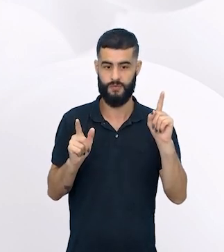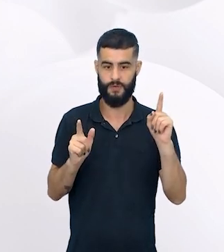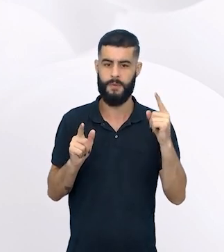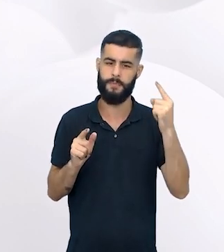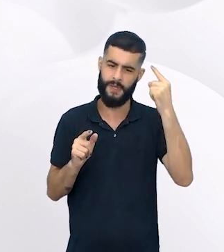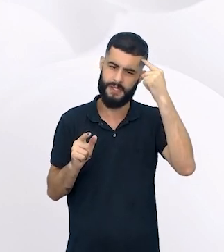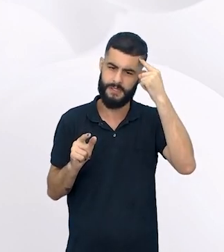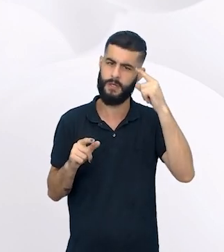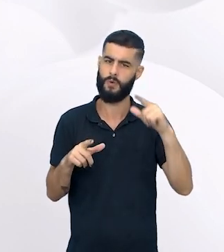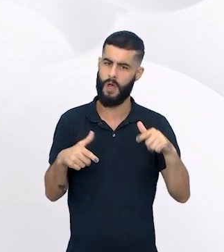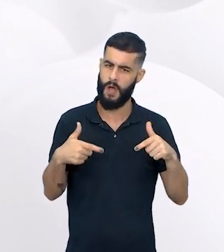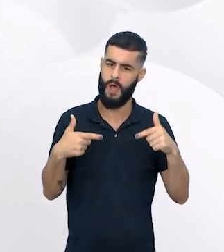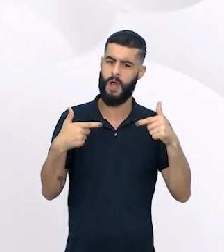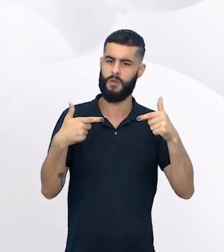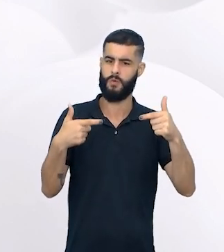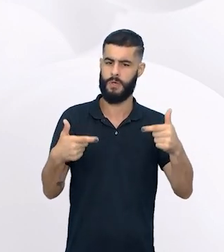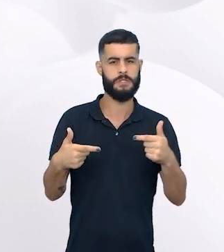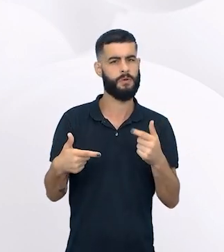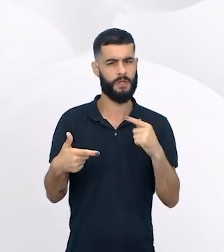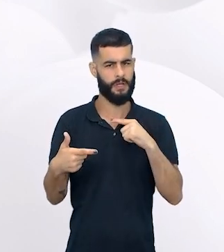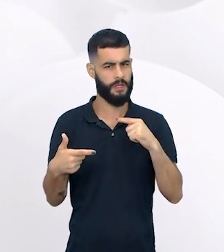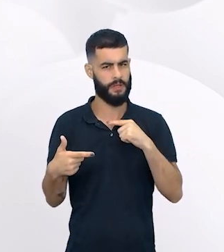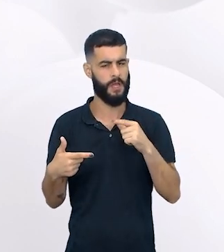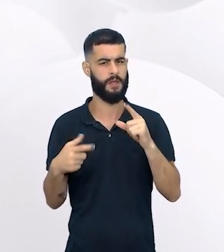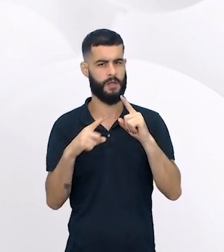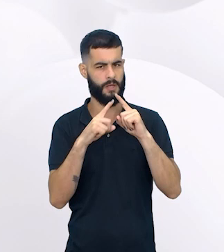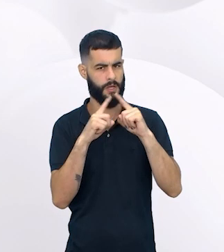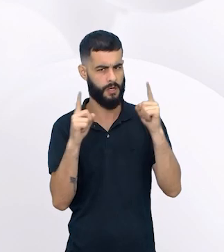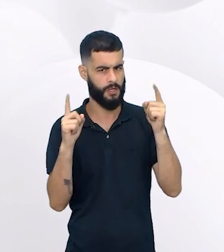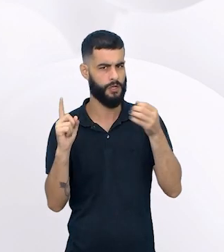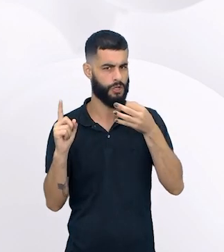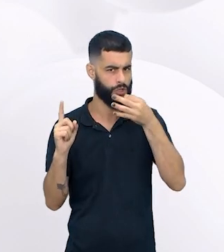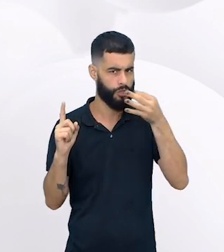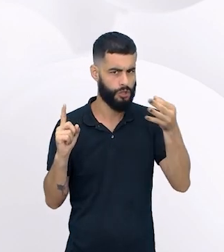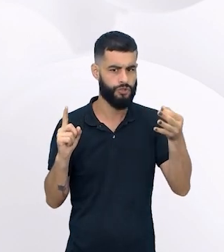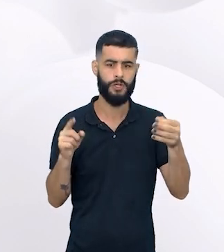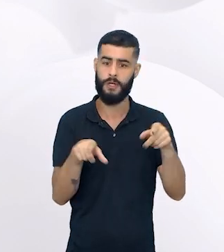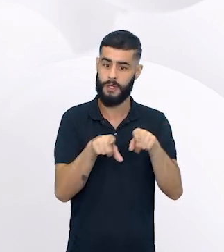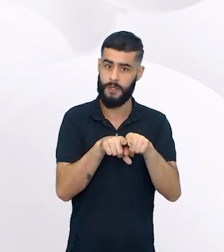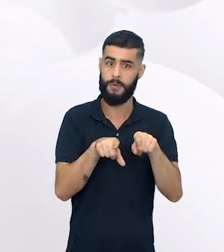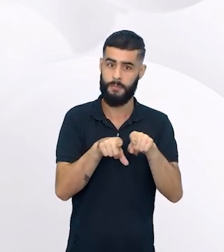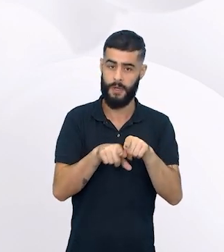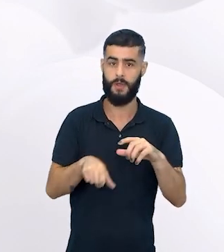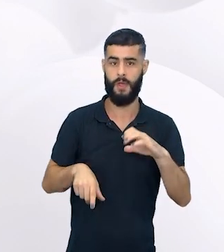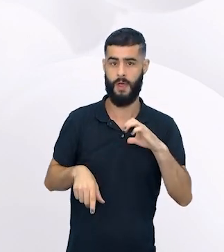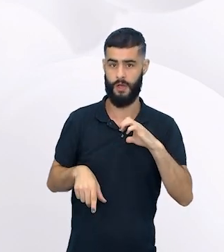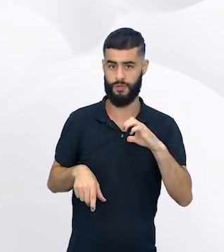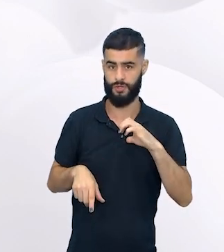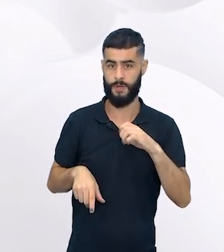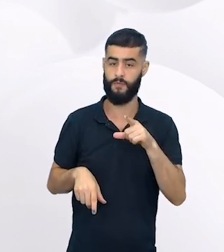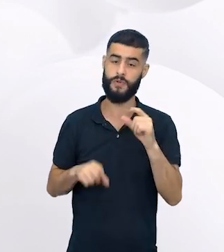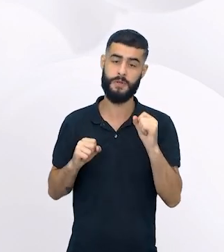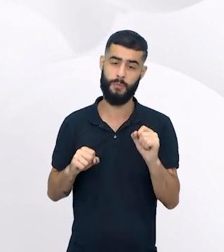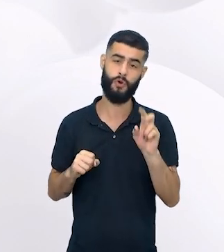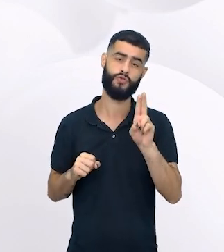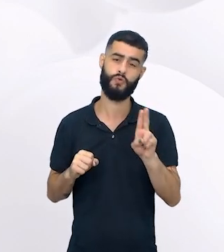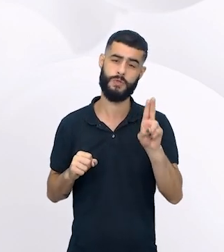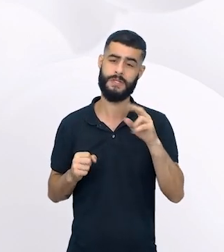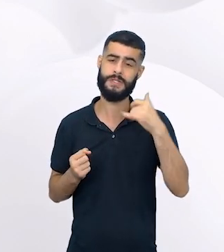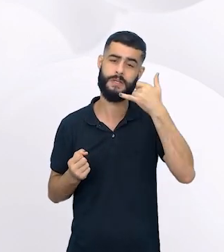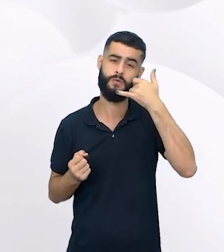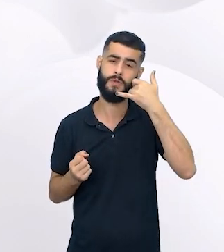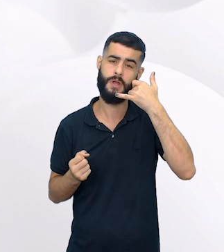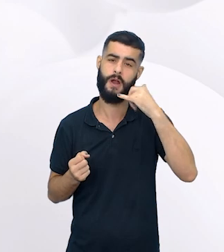vai depender aí também do seu uso do seu aparelho de celular, professor. E vai ser interessante essa interação porque depois você